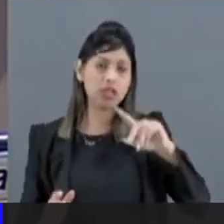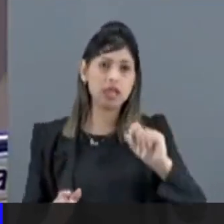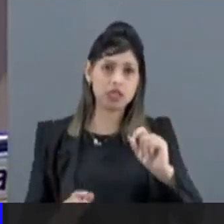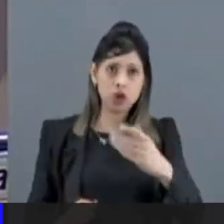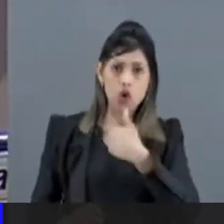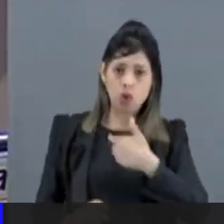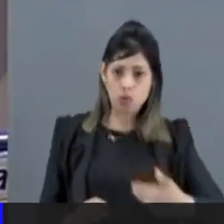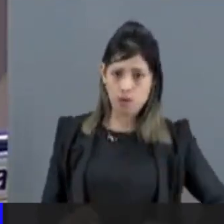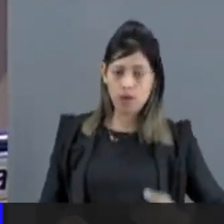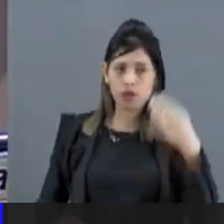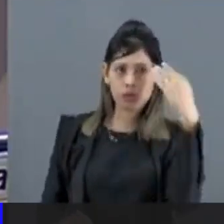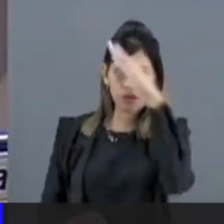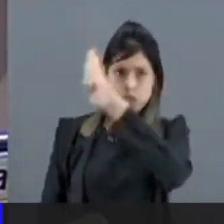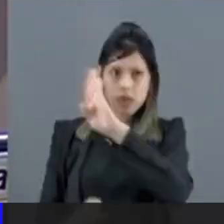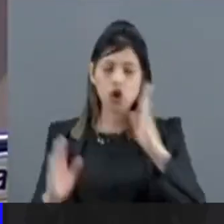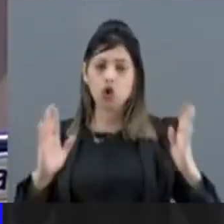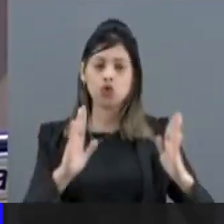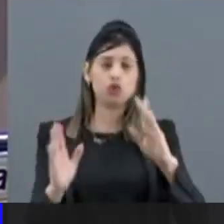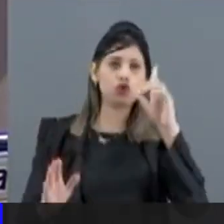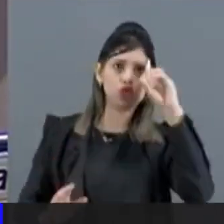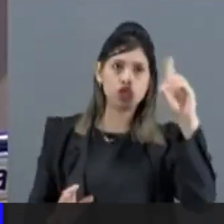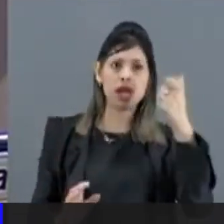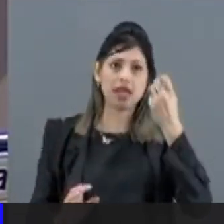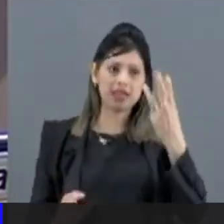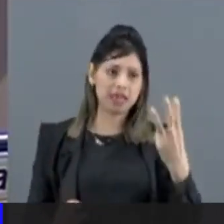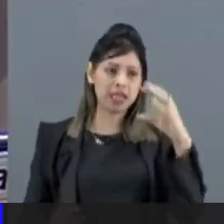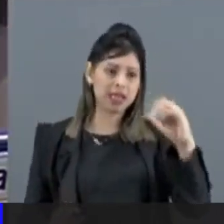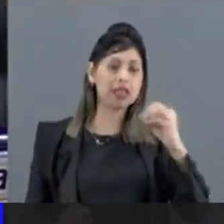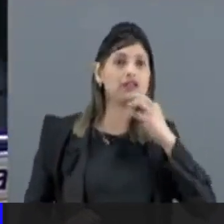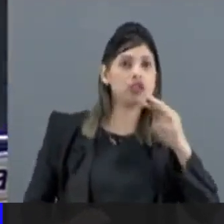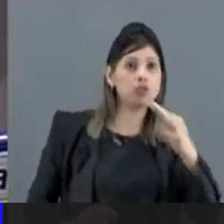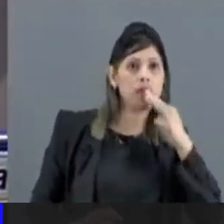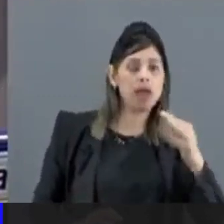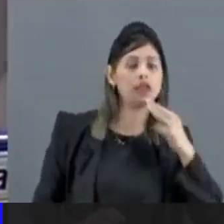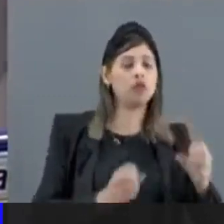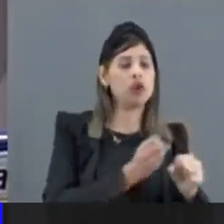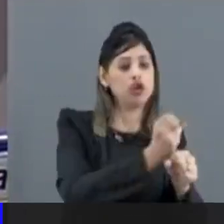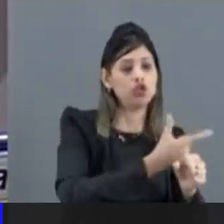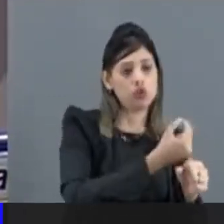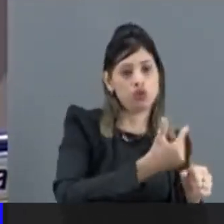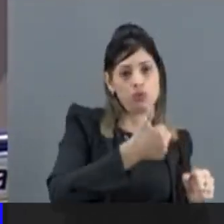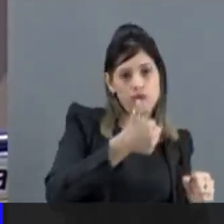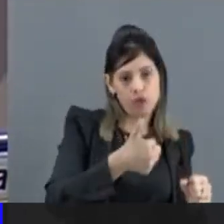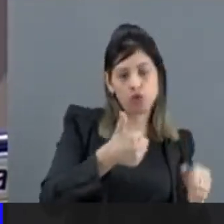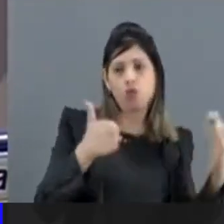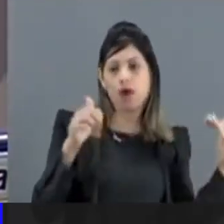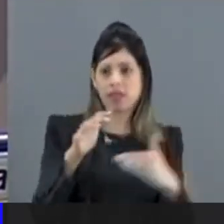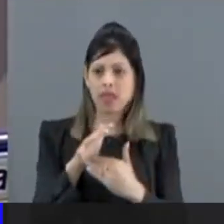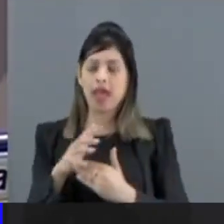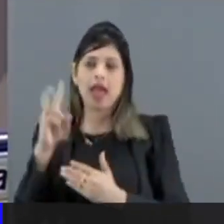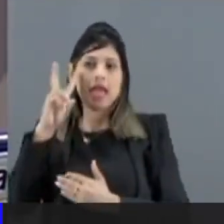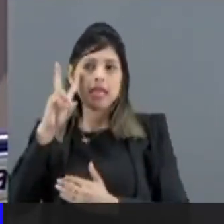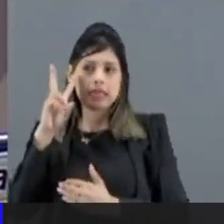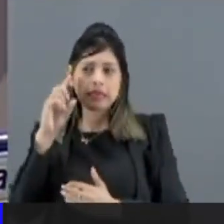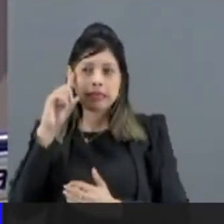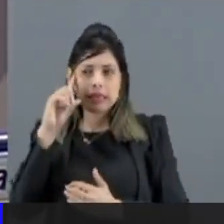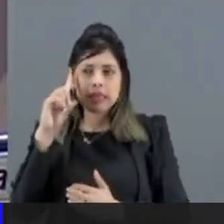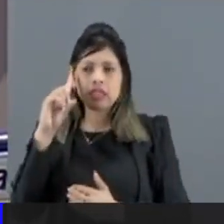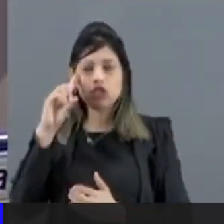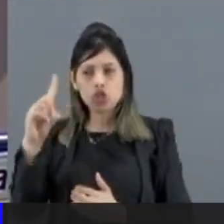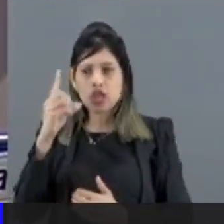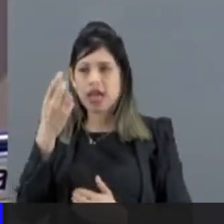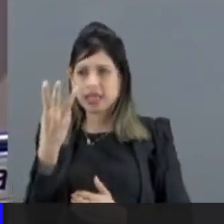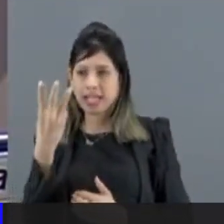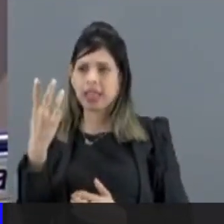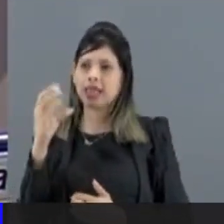Jair bolsonaro entre os dias 30 de março de 2021 e 31 de Dezembro de 2022 teve ascendência sobre diversos